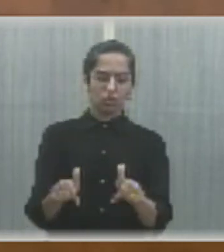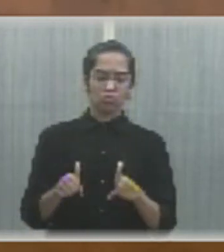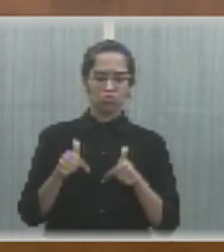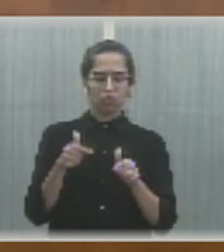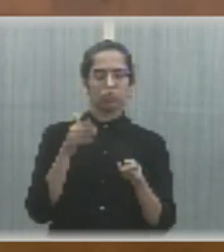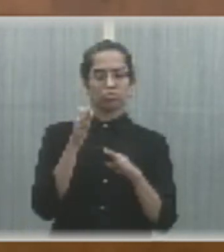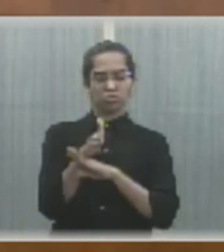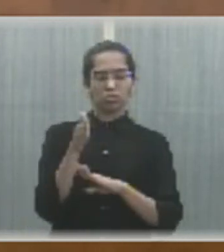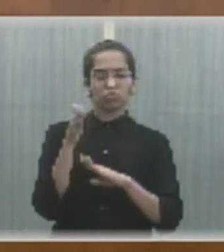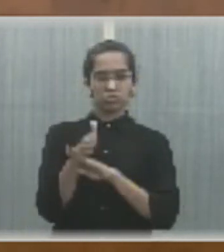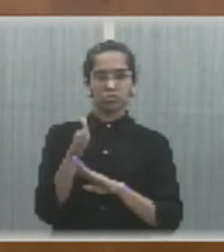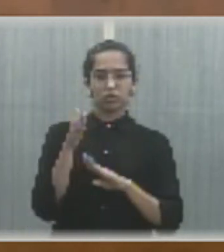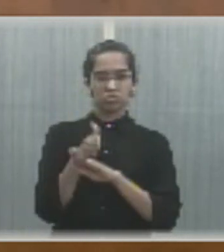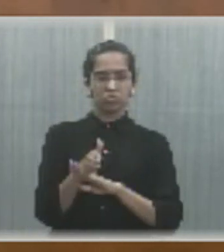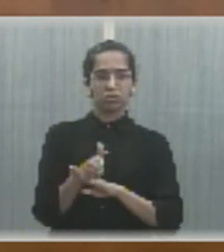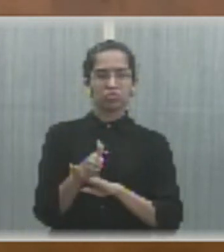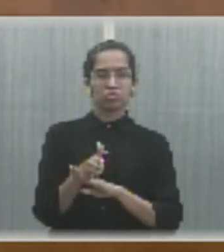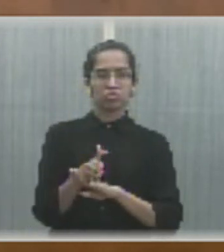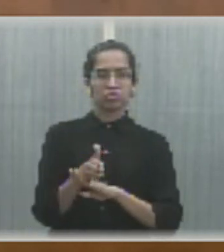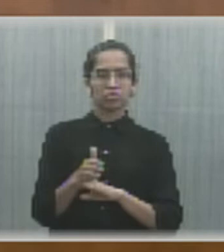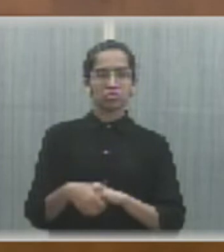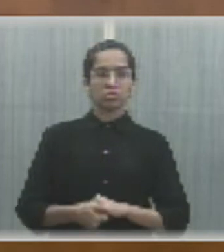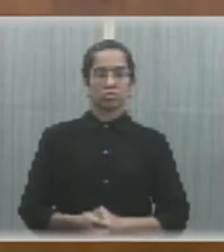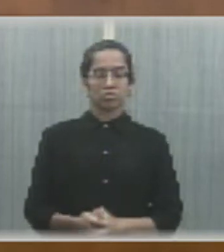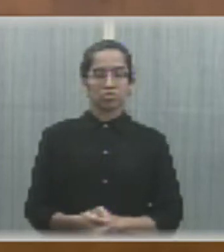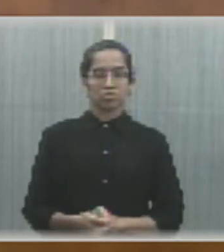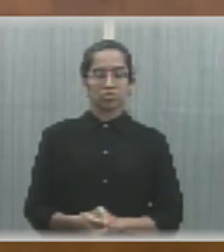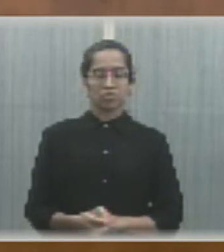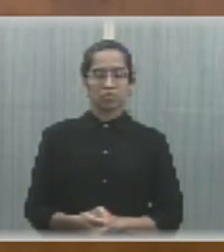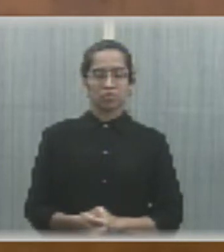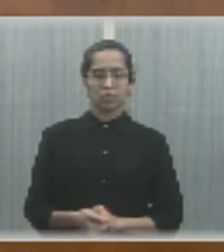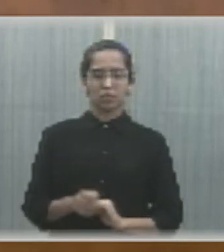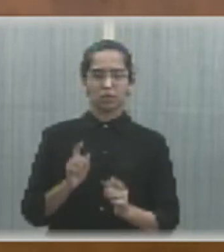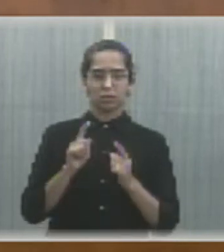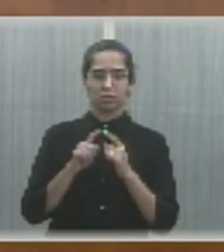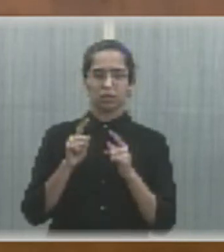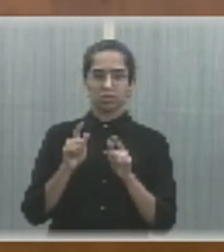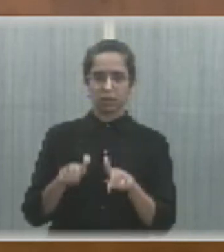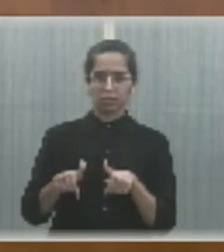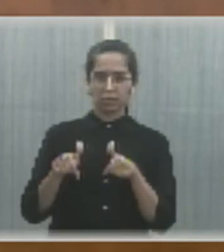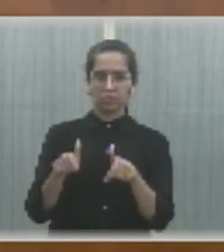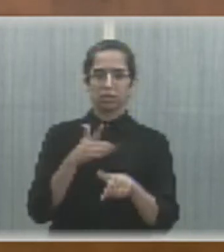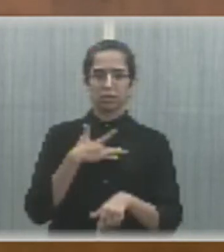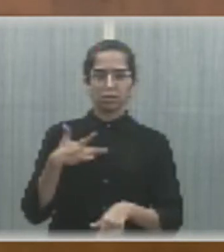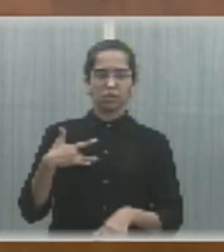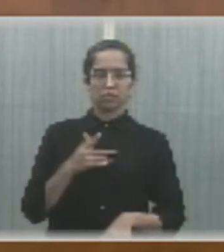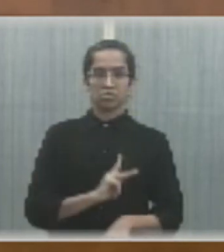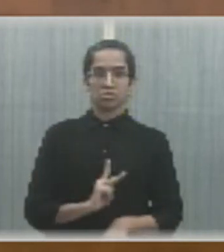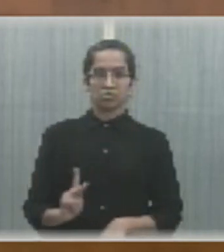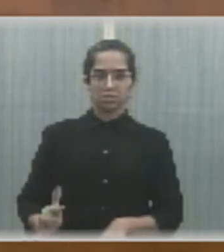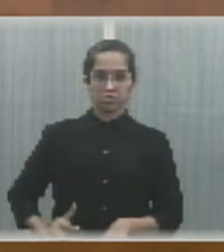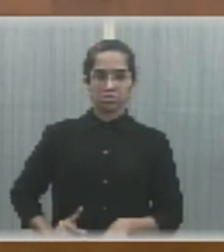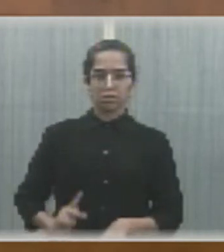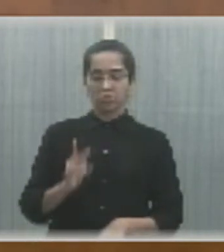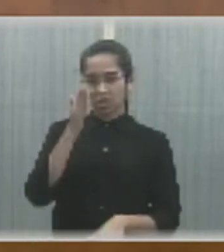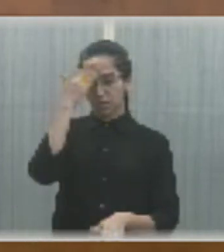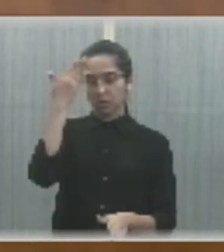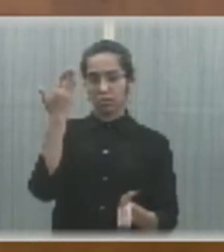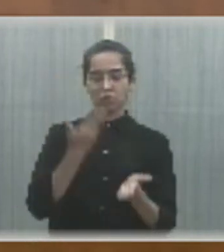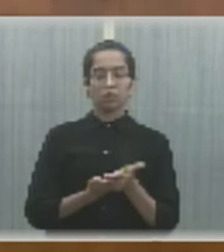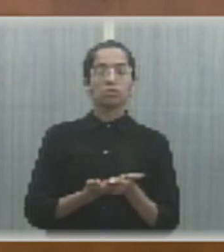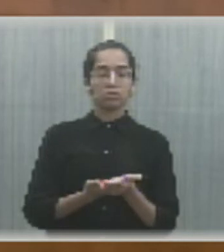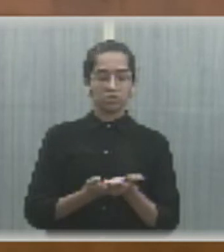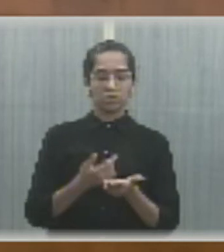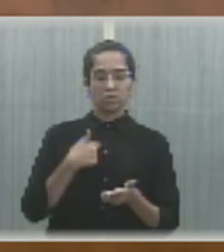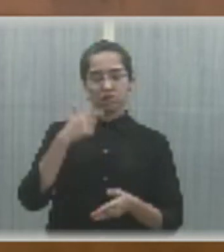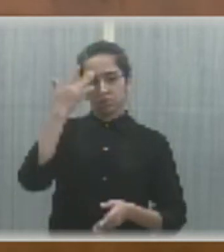mesmo até onde pode ir para defender a saúde pública. Então, ela confia, e eu tenho certeza